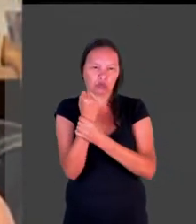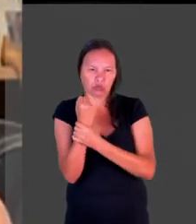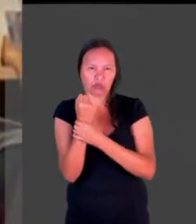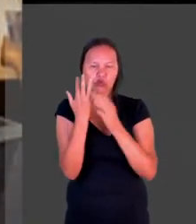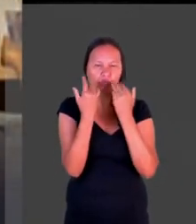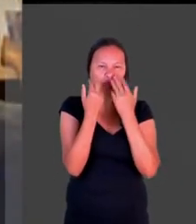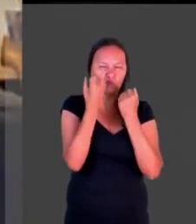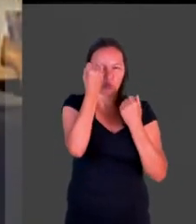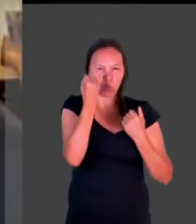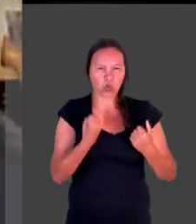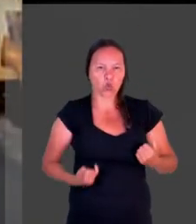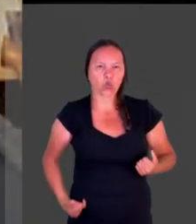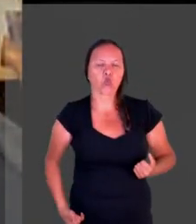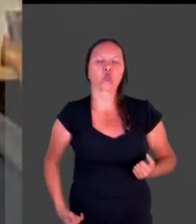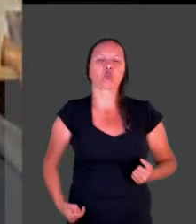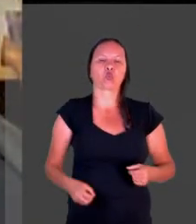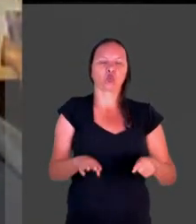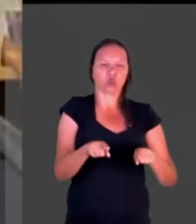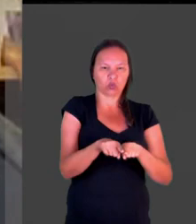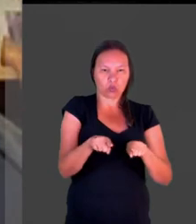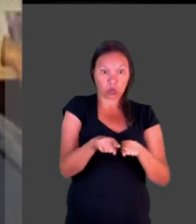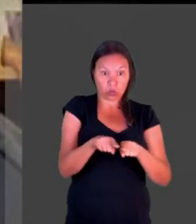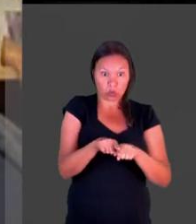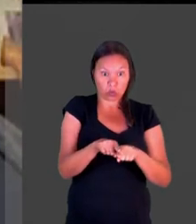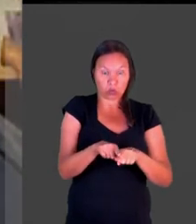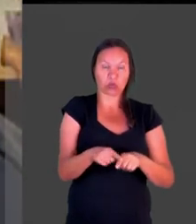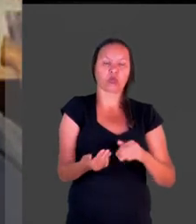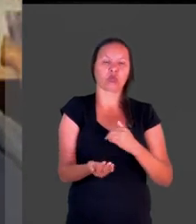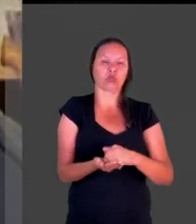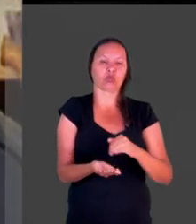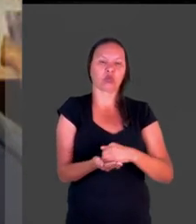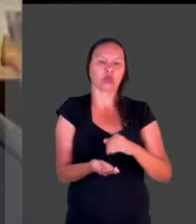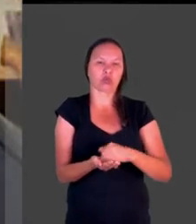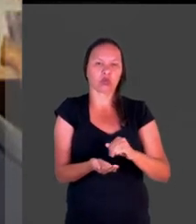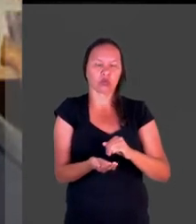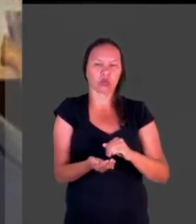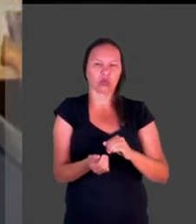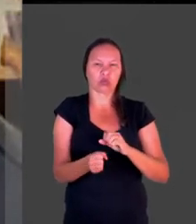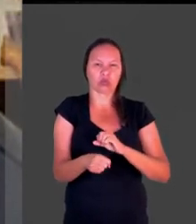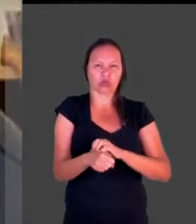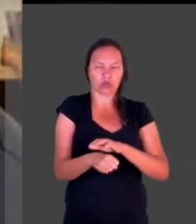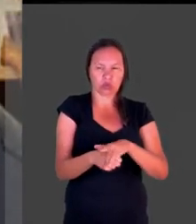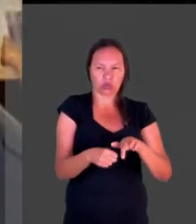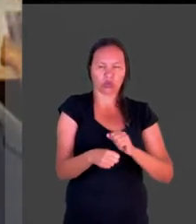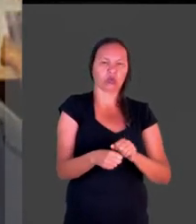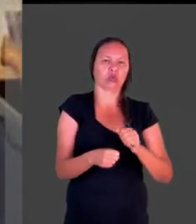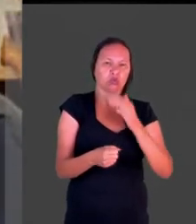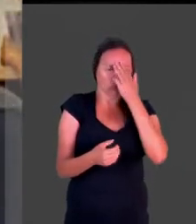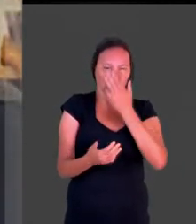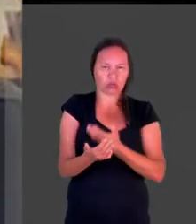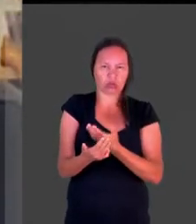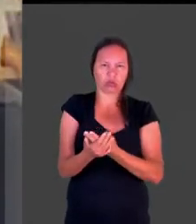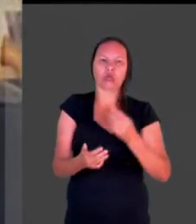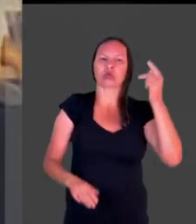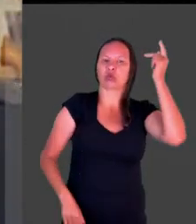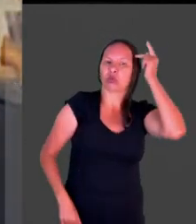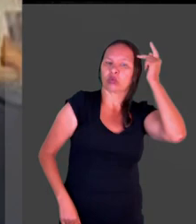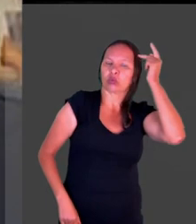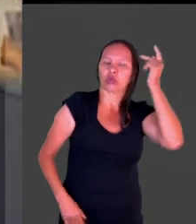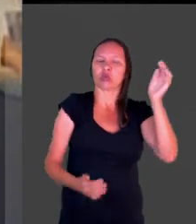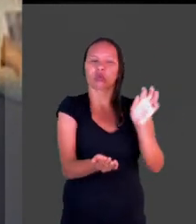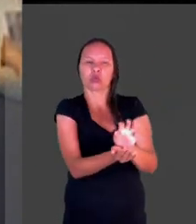nutricional e também a comissão gestora de inserção de orgânicos na alimentação escolar em São Paulo esse grupo